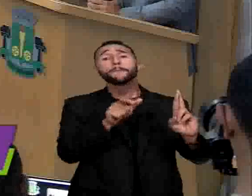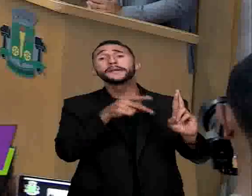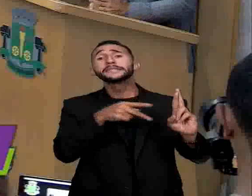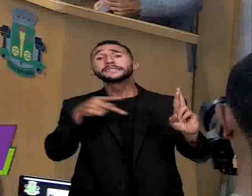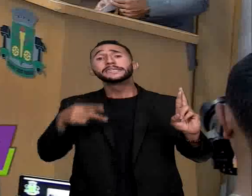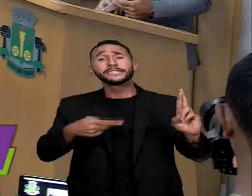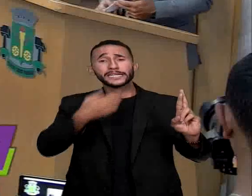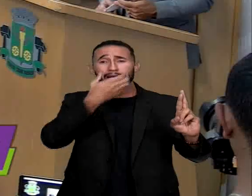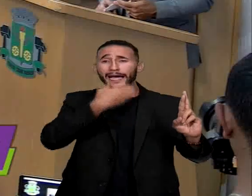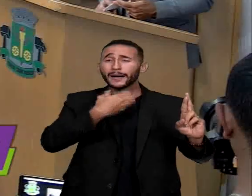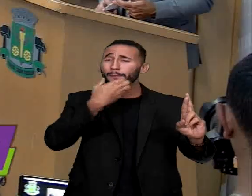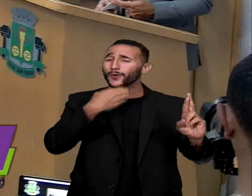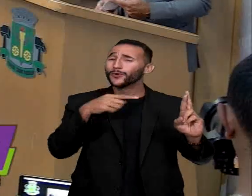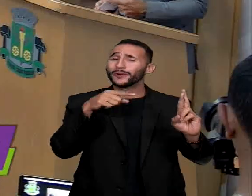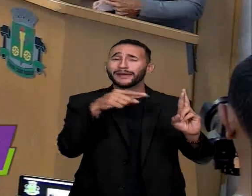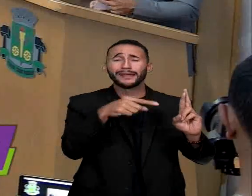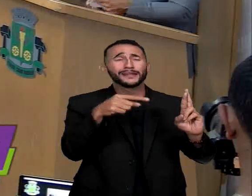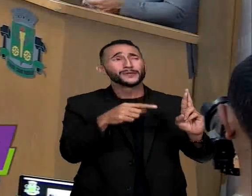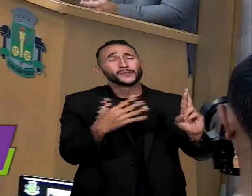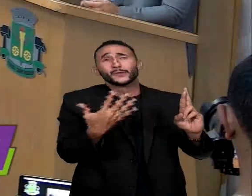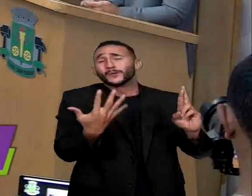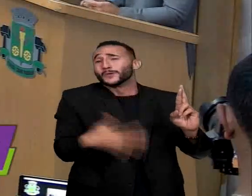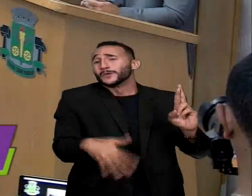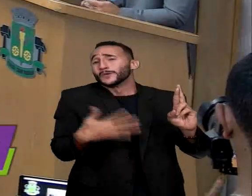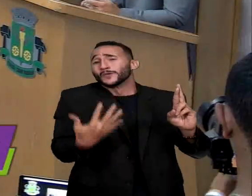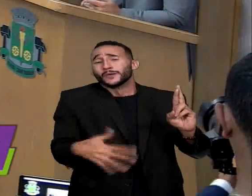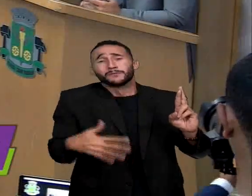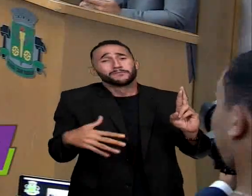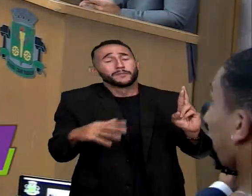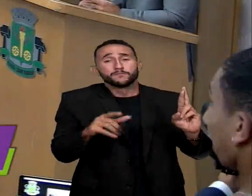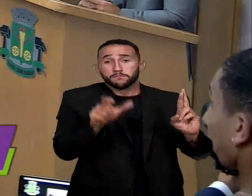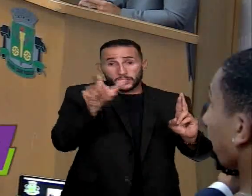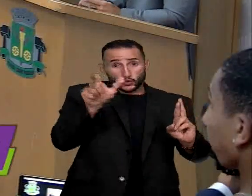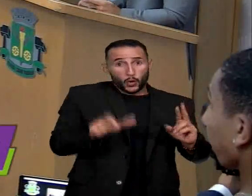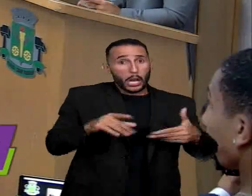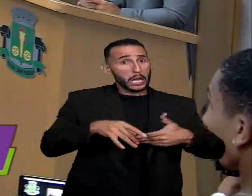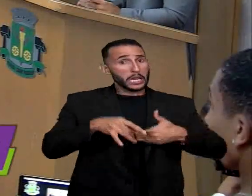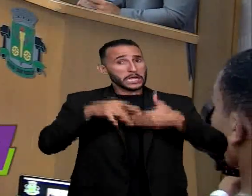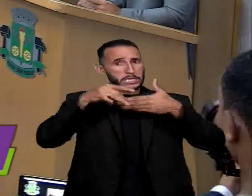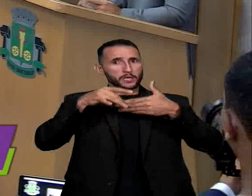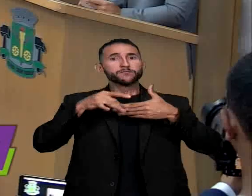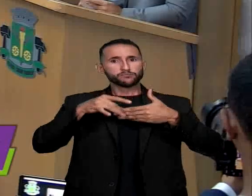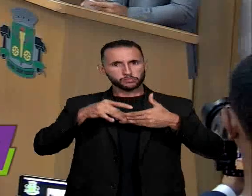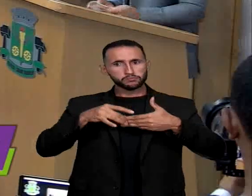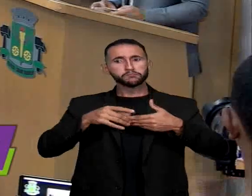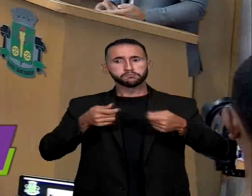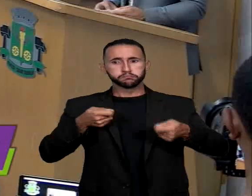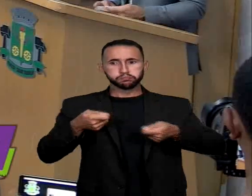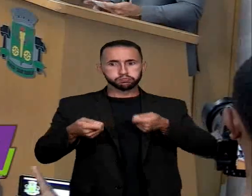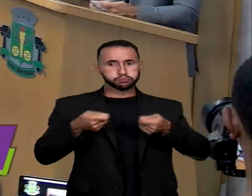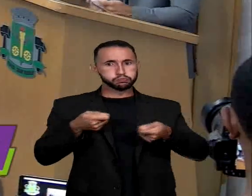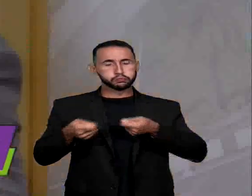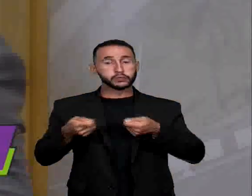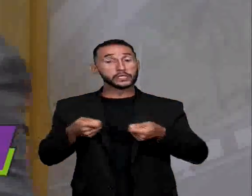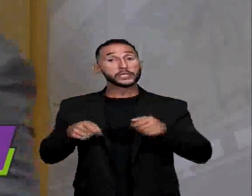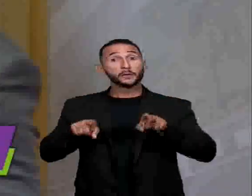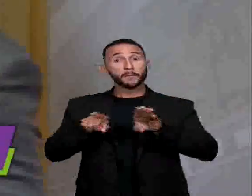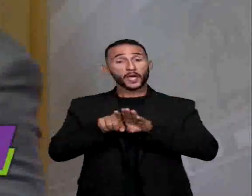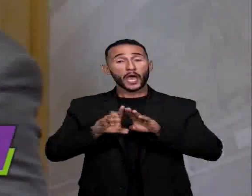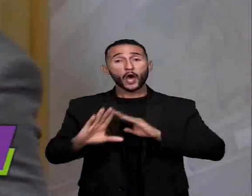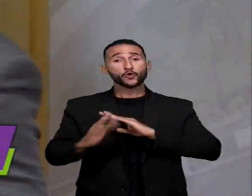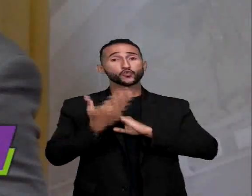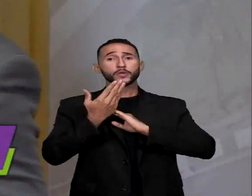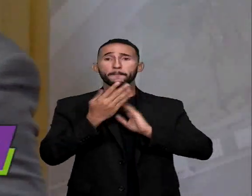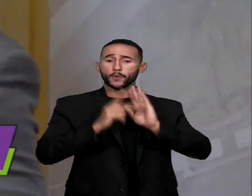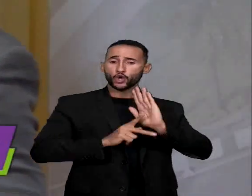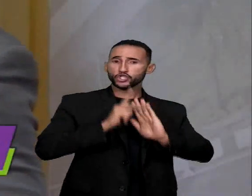que tem sido um grande Comandante na aprovação de projetos que possam transformar a vida